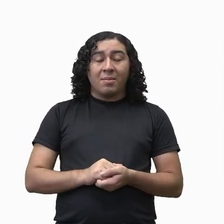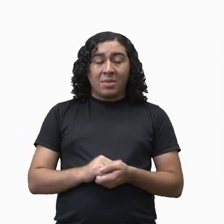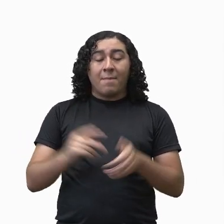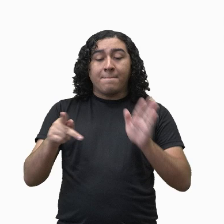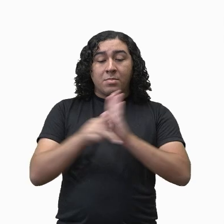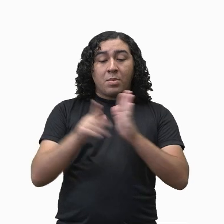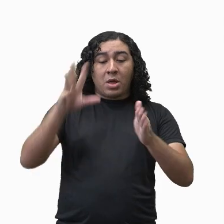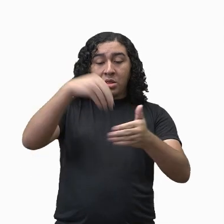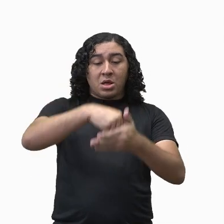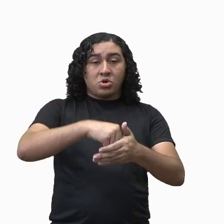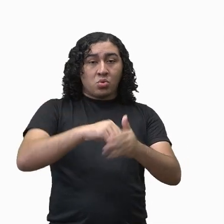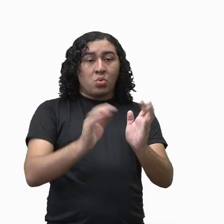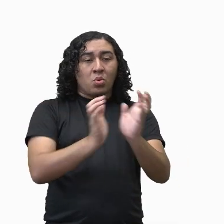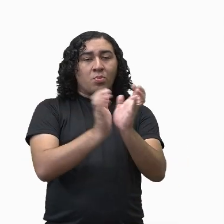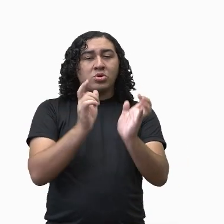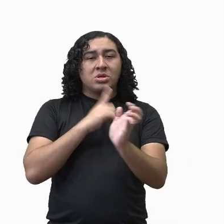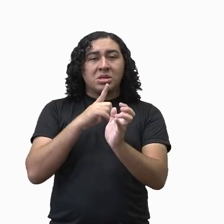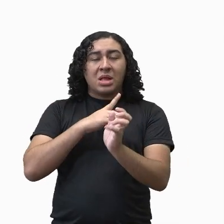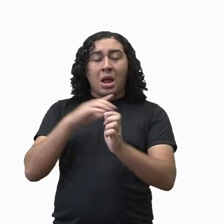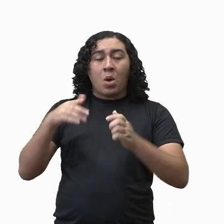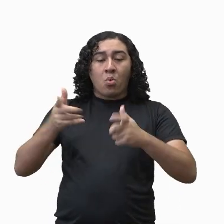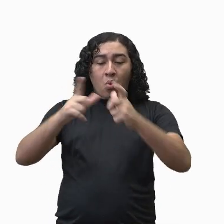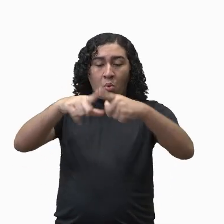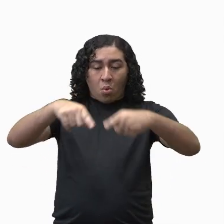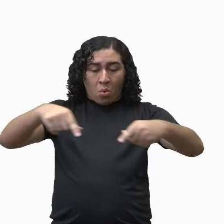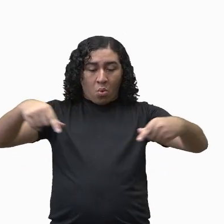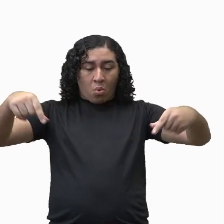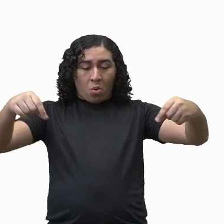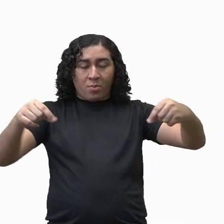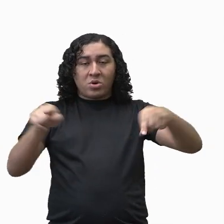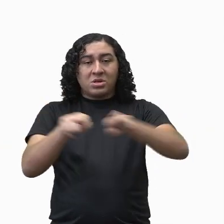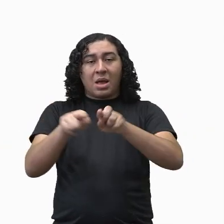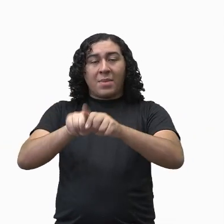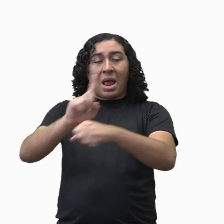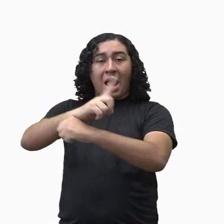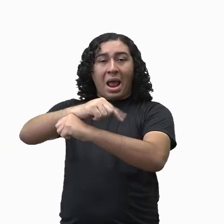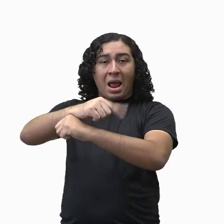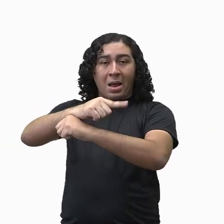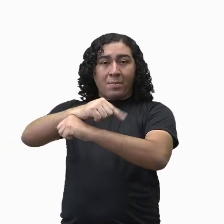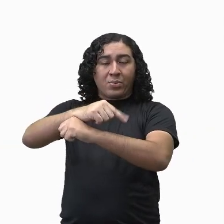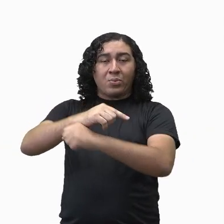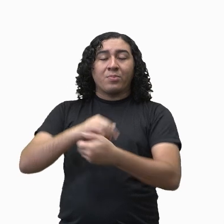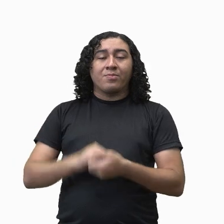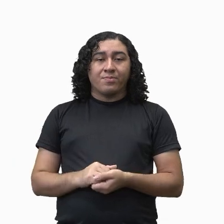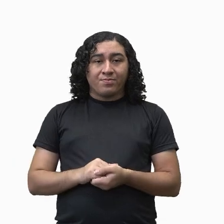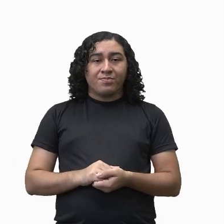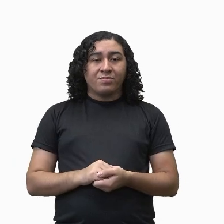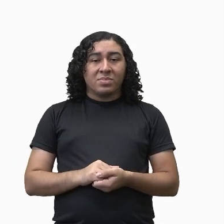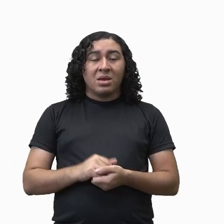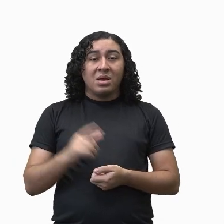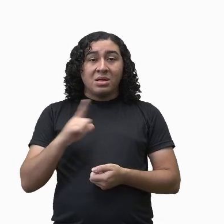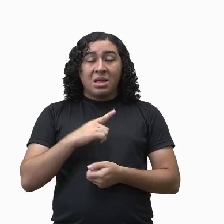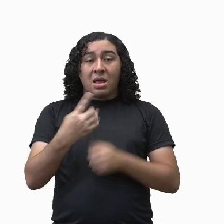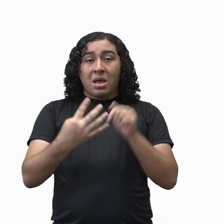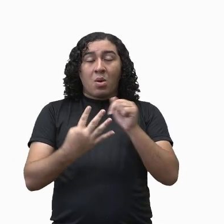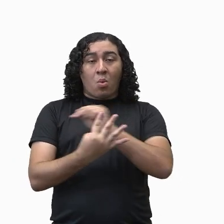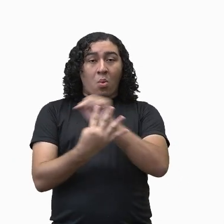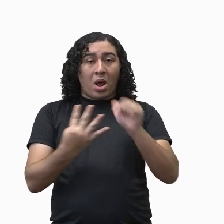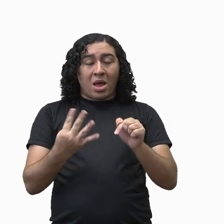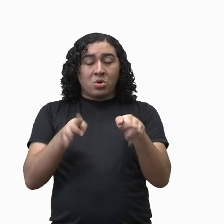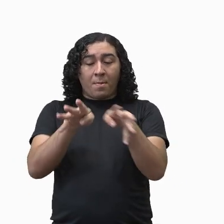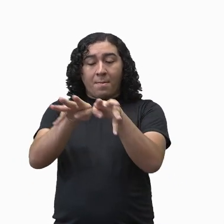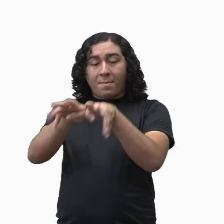anfíbios. Tem um corpo alongado, com cauda proeminente, possuem 4 patas,